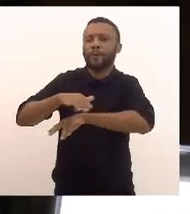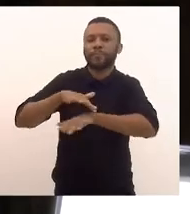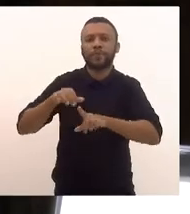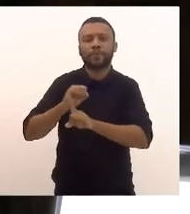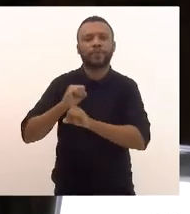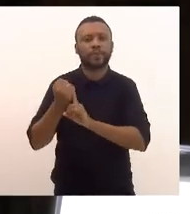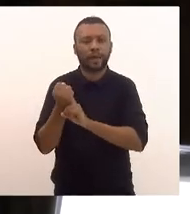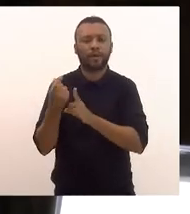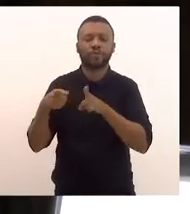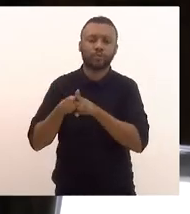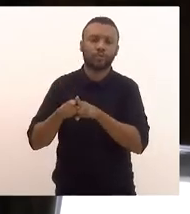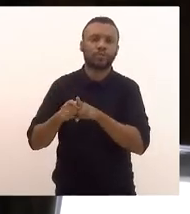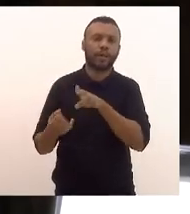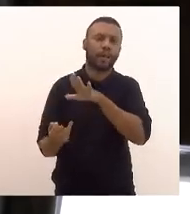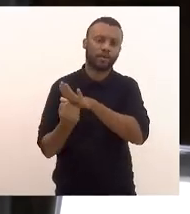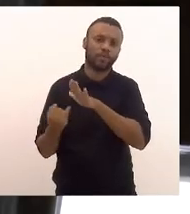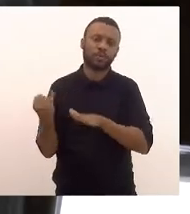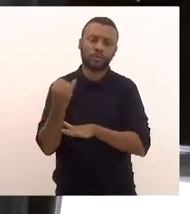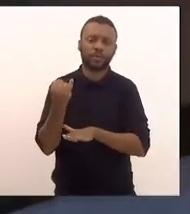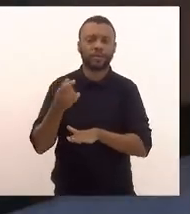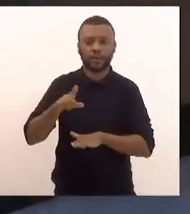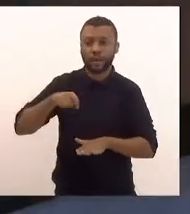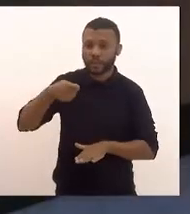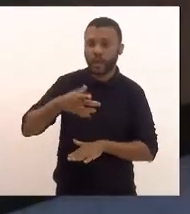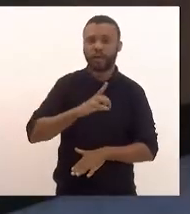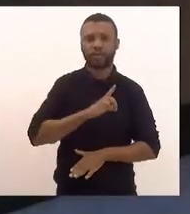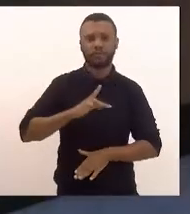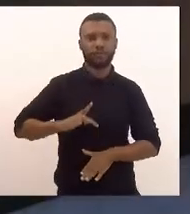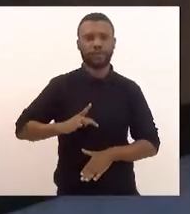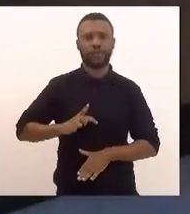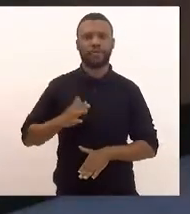essa instituição importante que a Defensoria Pública obrigado